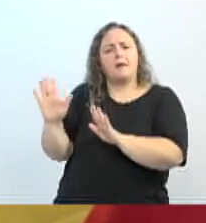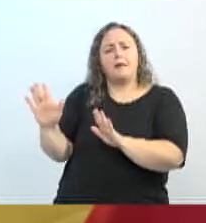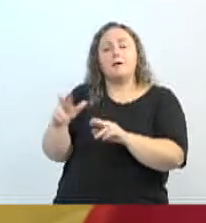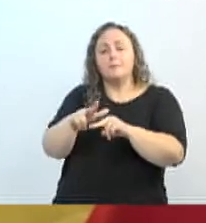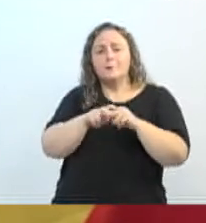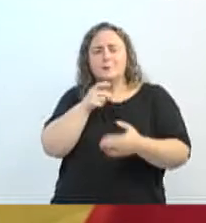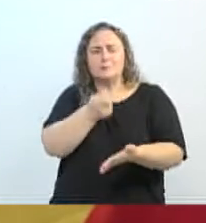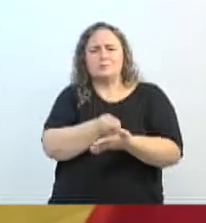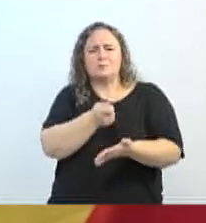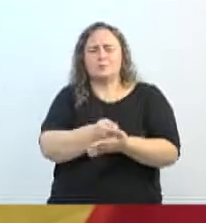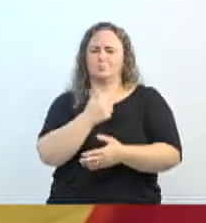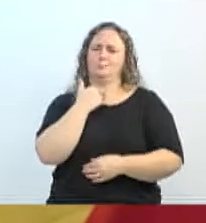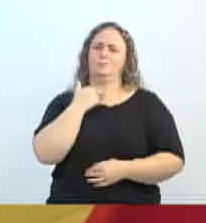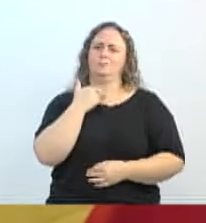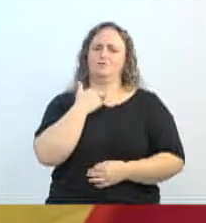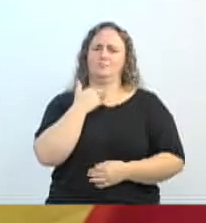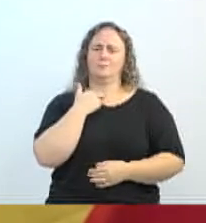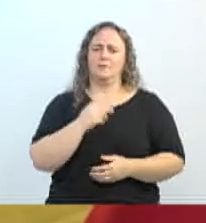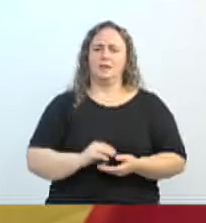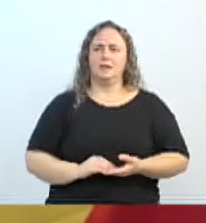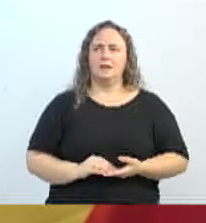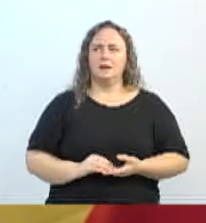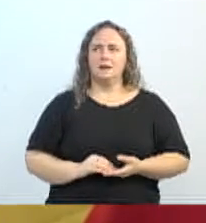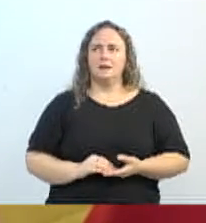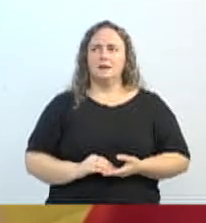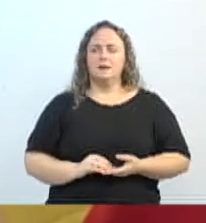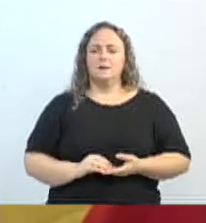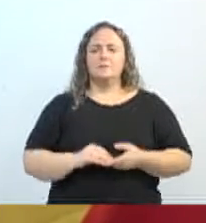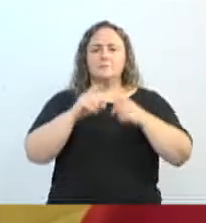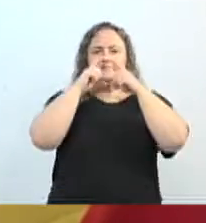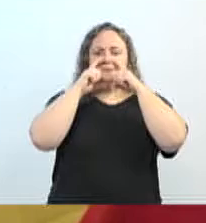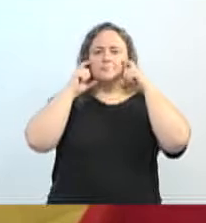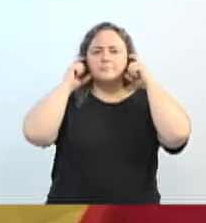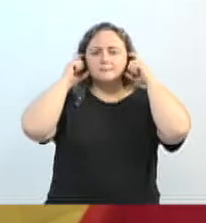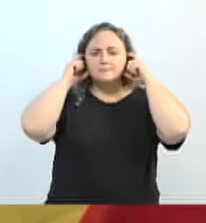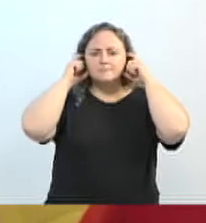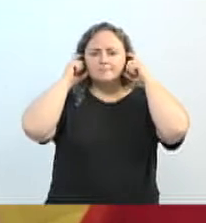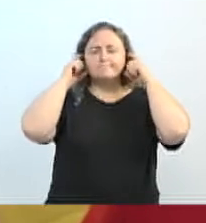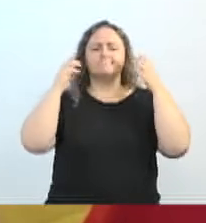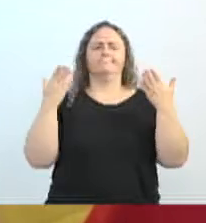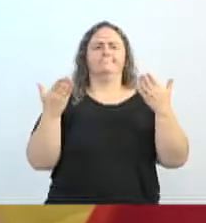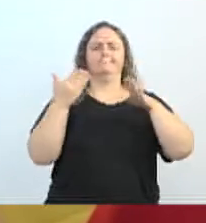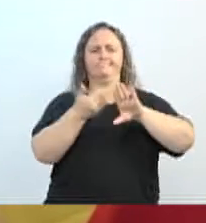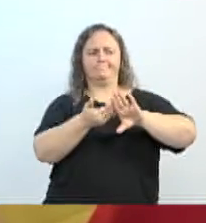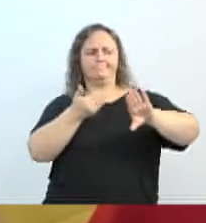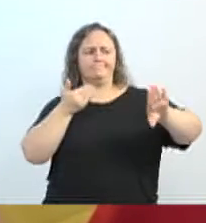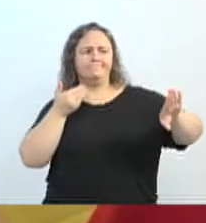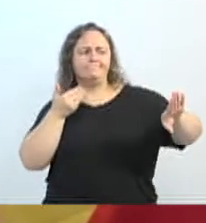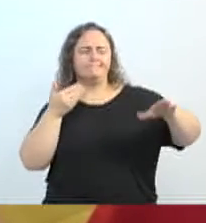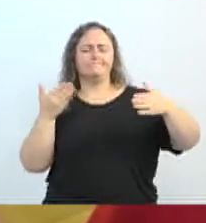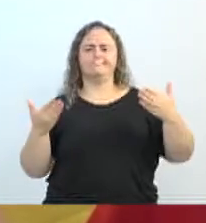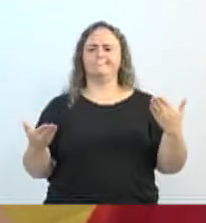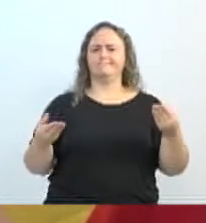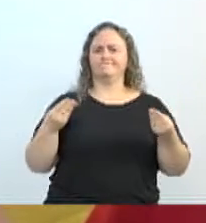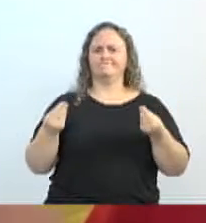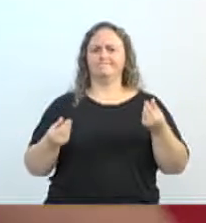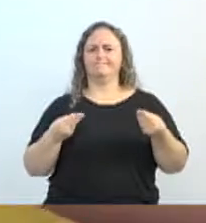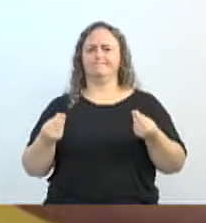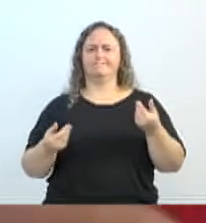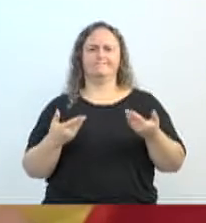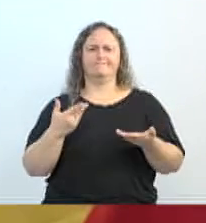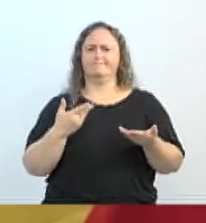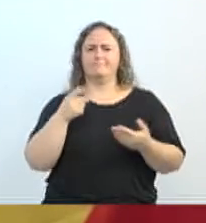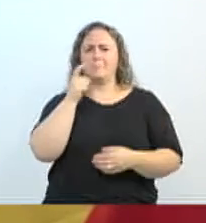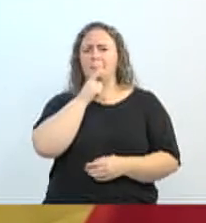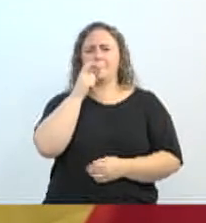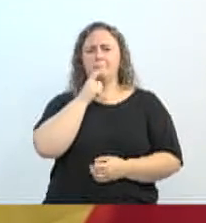O próprio uso de máscara já virou uma hipocrisia, senhores vereadores. O distanciamento social que todo mundo advoga, a gente vê aqui nessa casa,